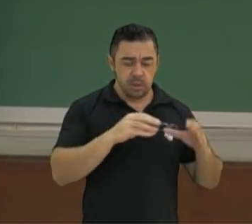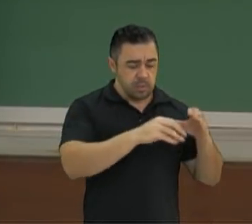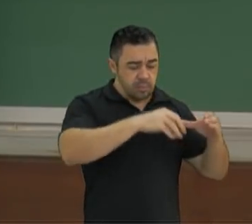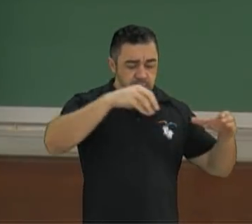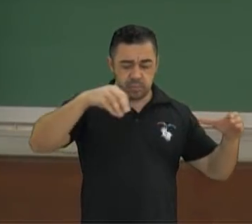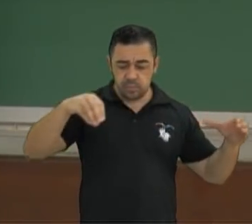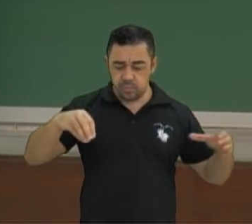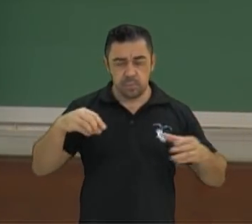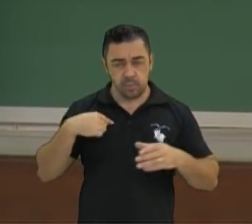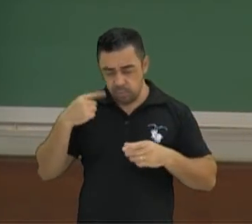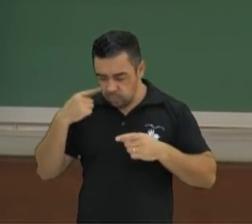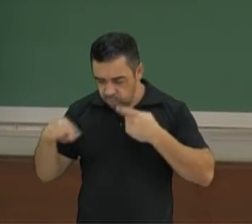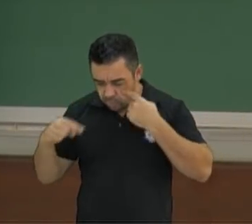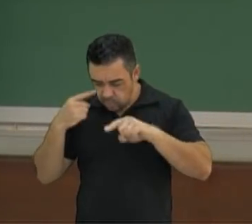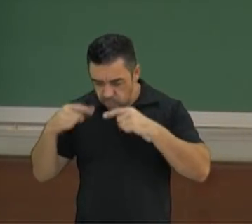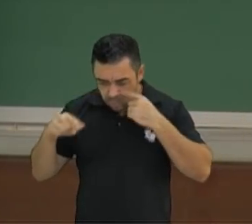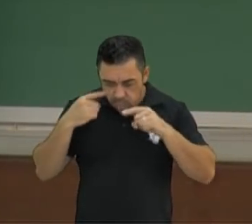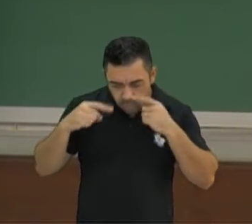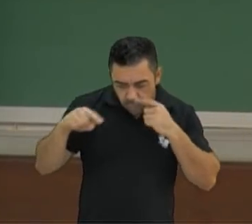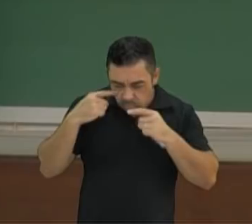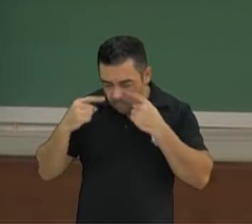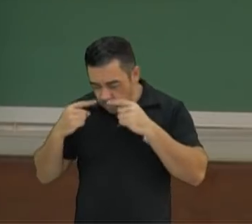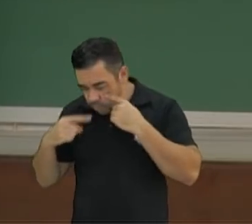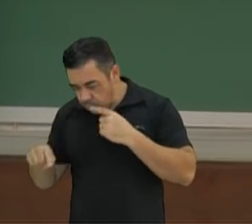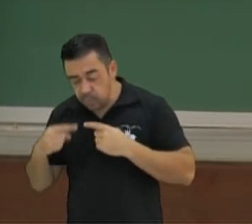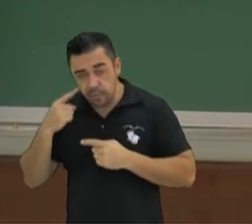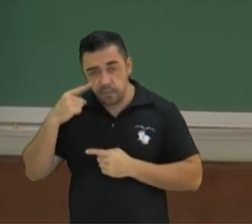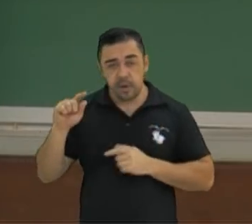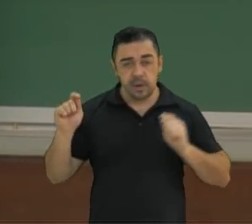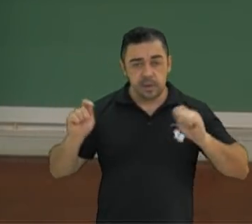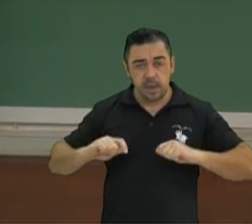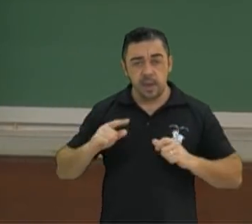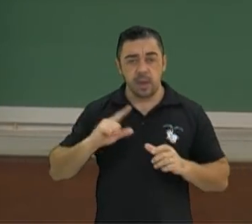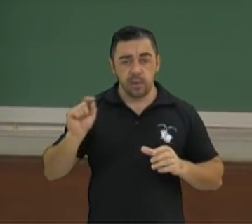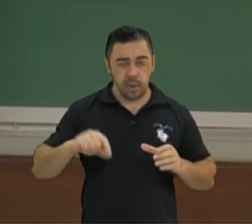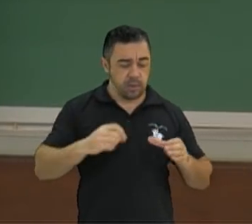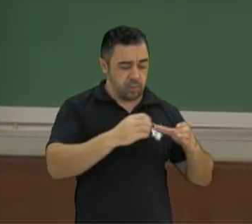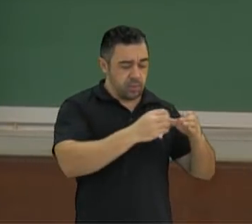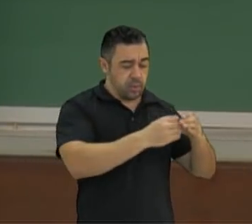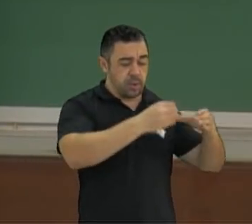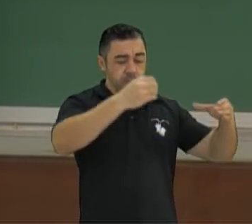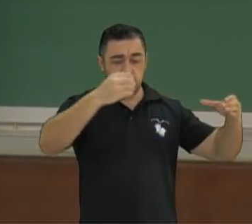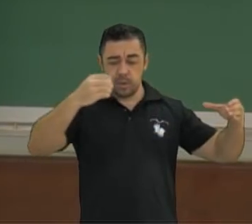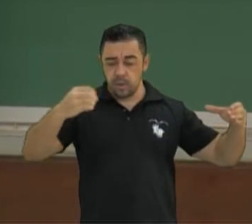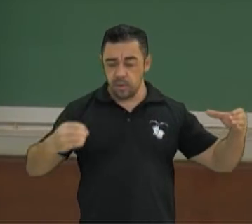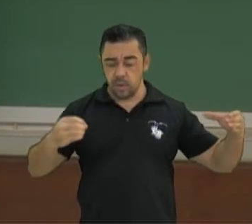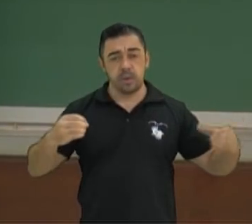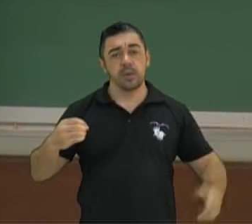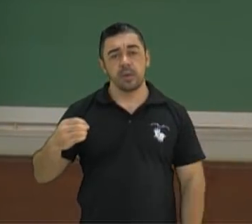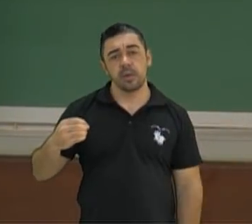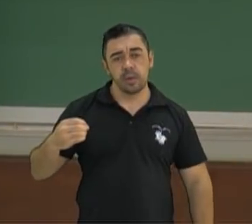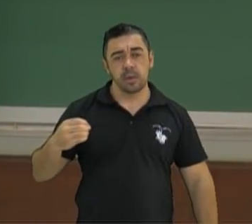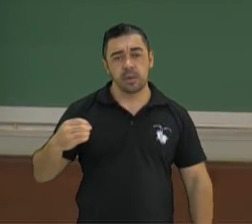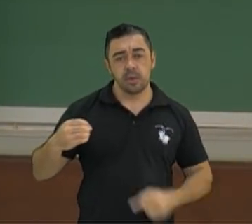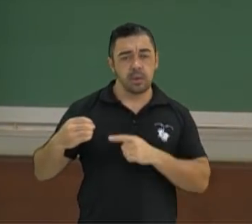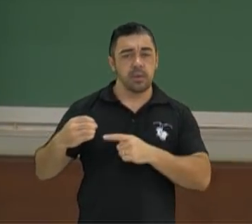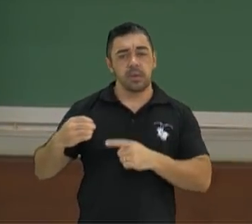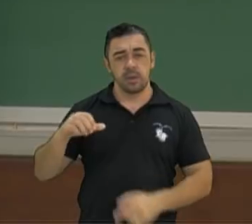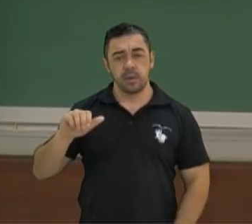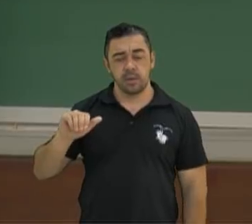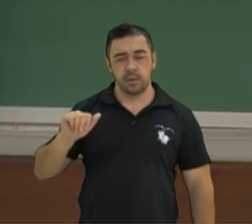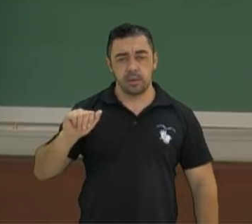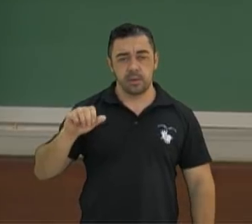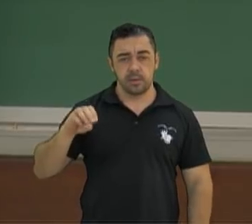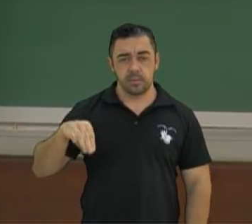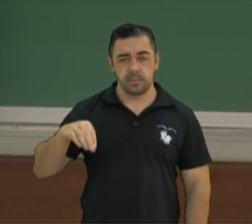150 cápsulas. Esses 150 cápsulas é o subconjunto da população, ou seja, é a sua